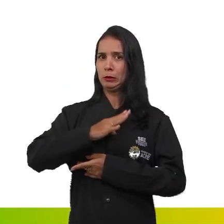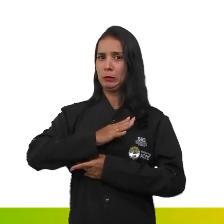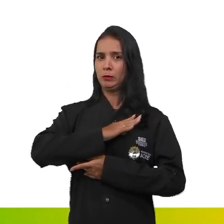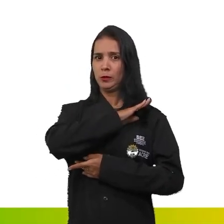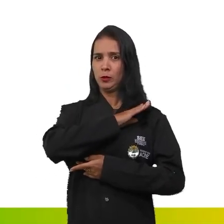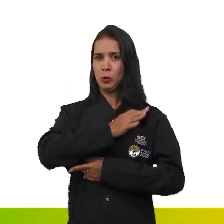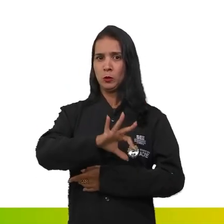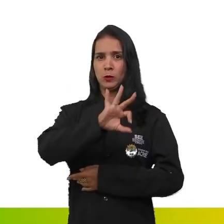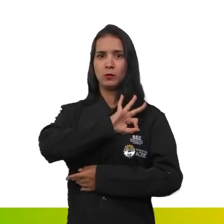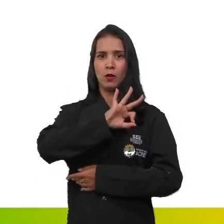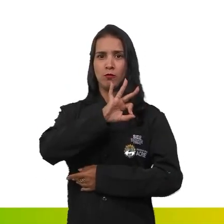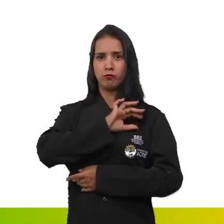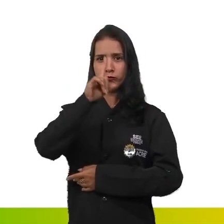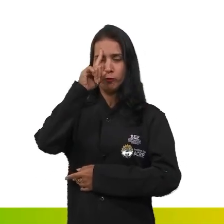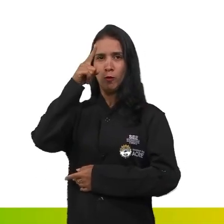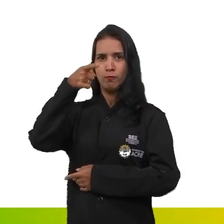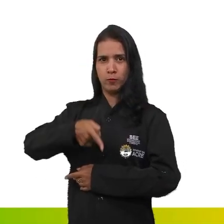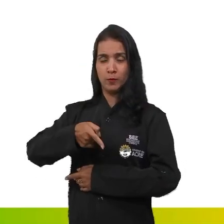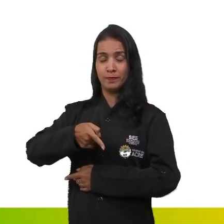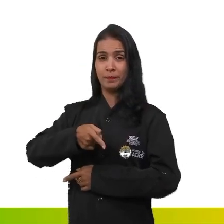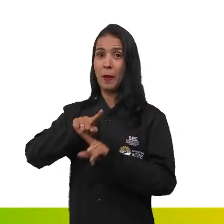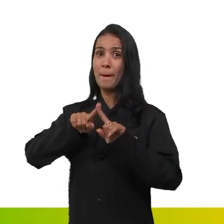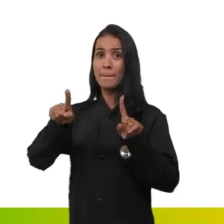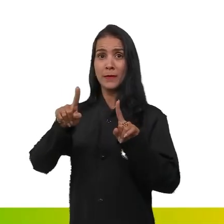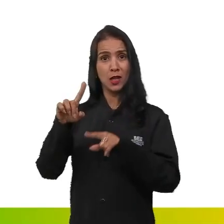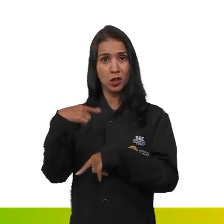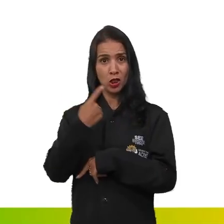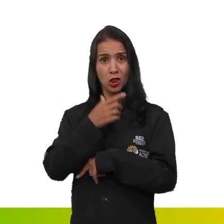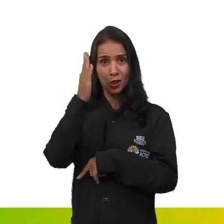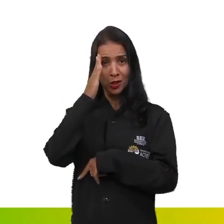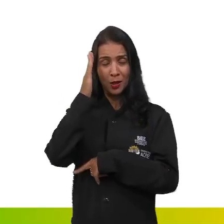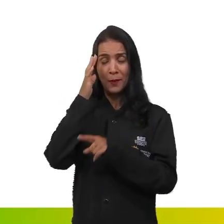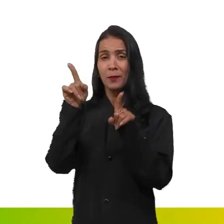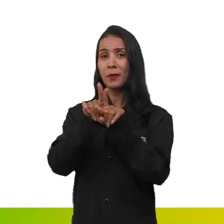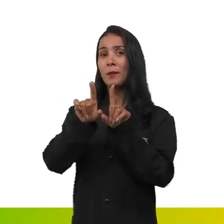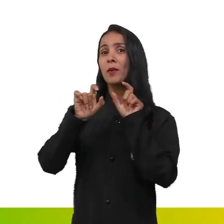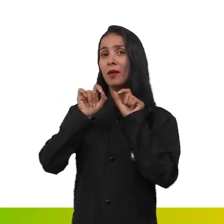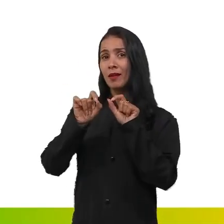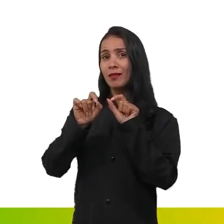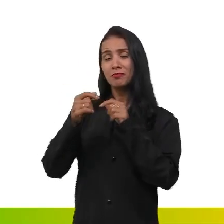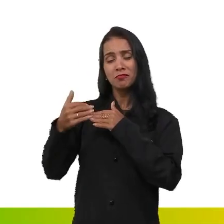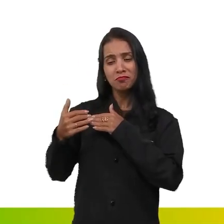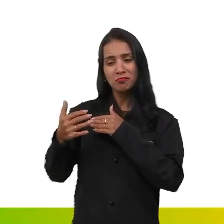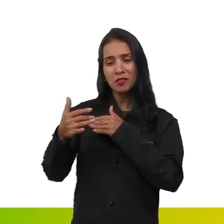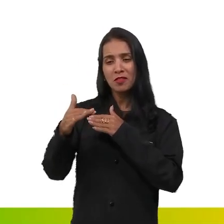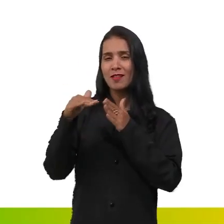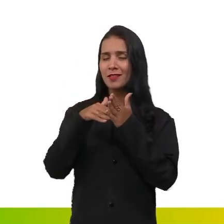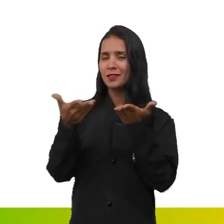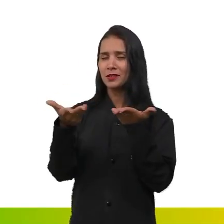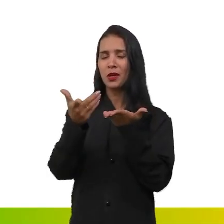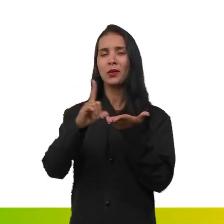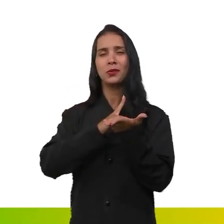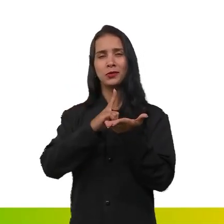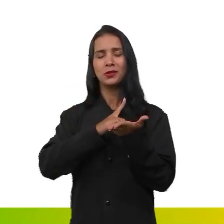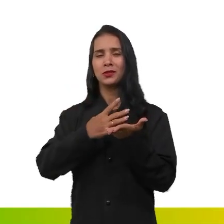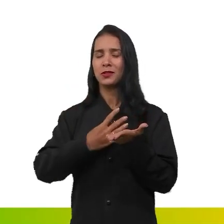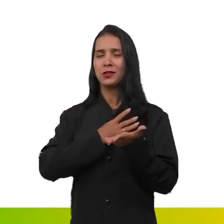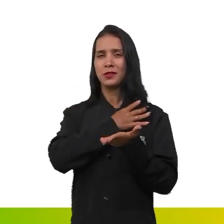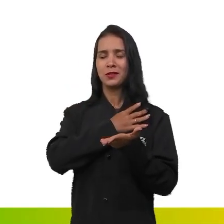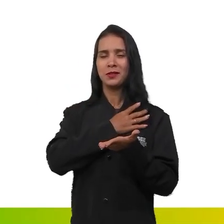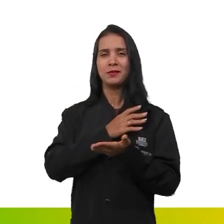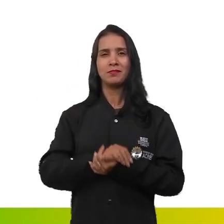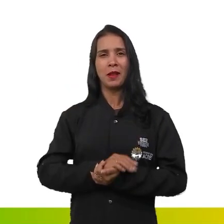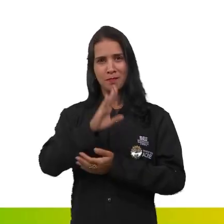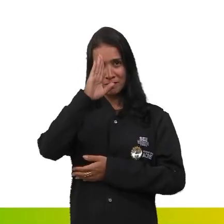rigorosa. E, como você sabe, o militarismo ainda existe e persiste, até os dias atuais,